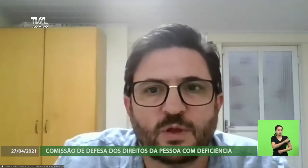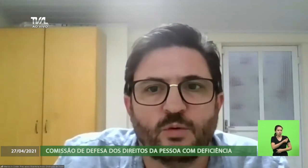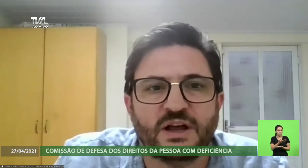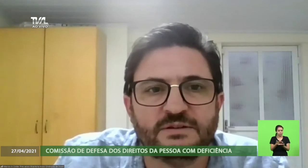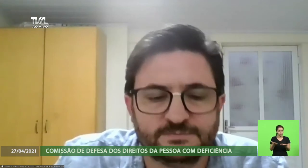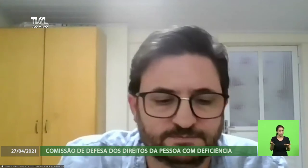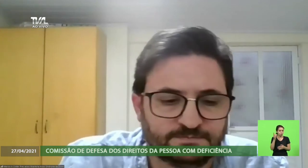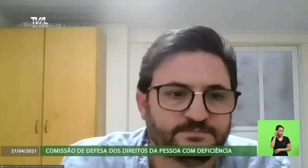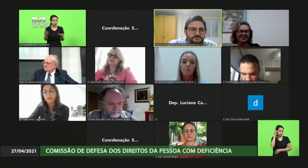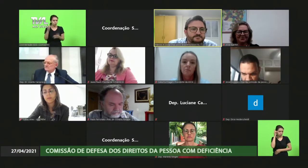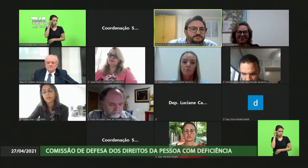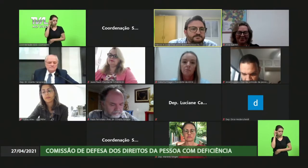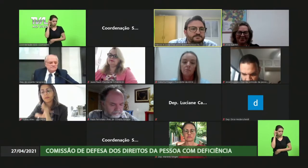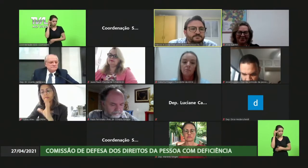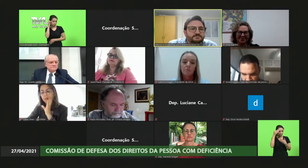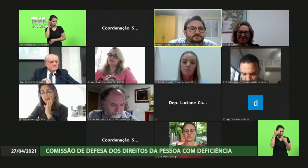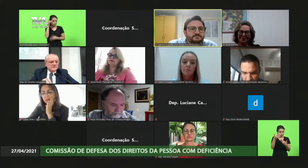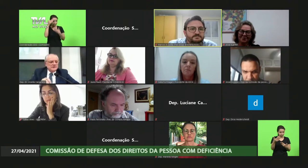Down. Obrigado.